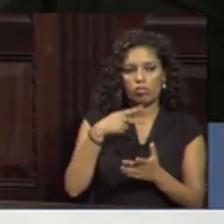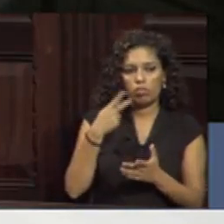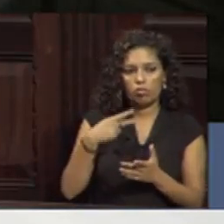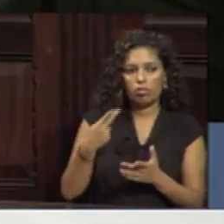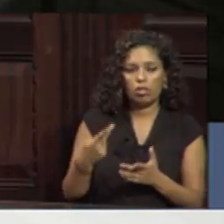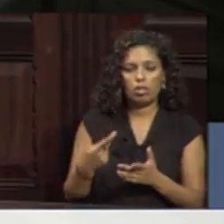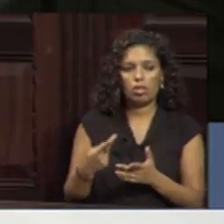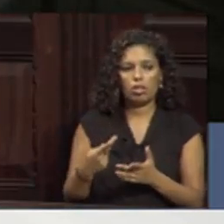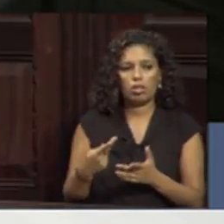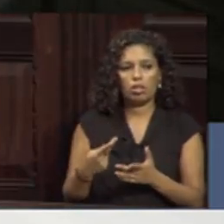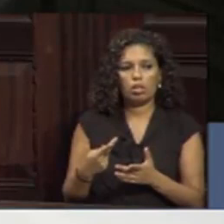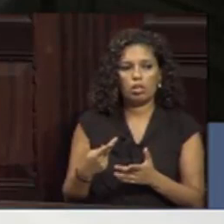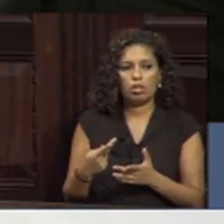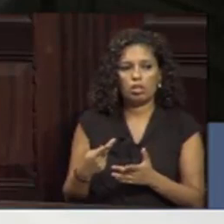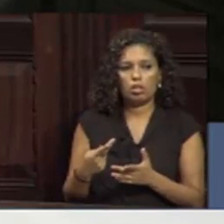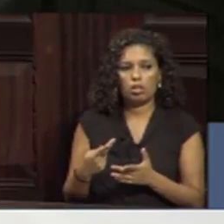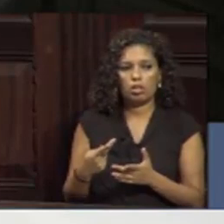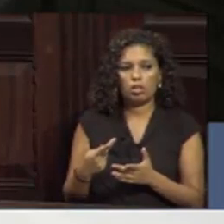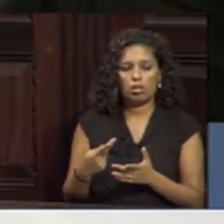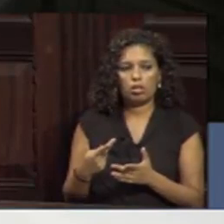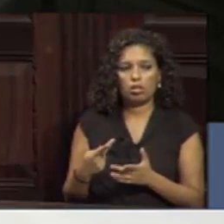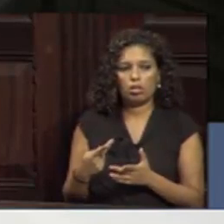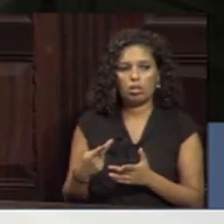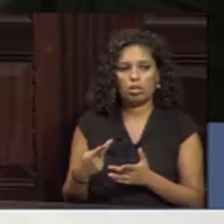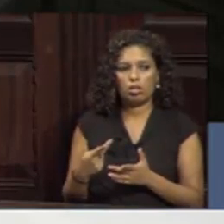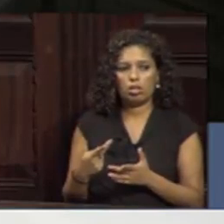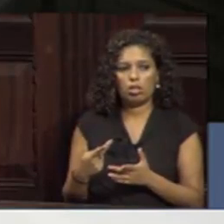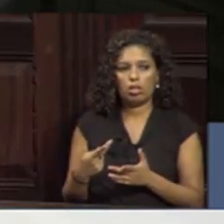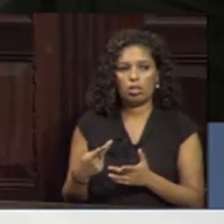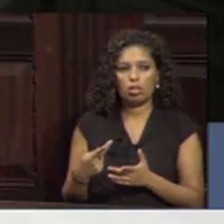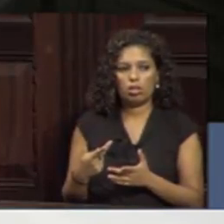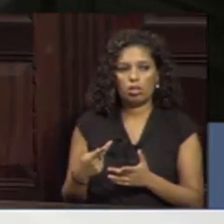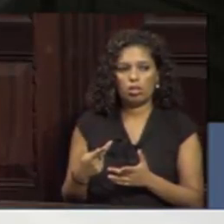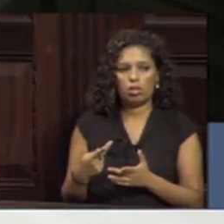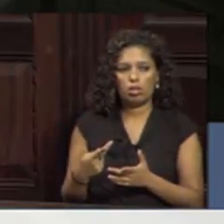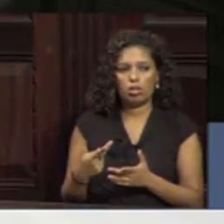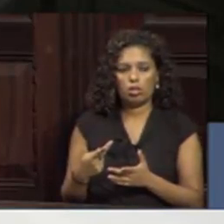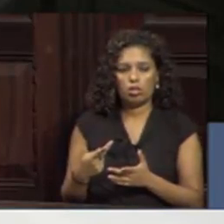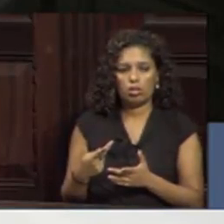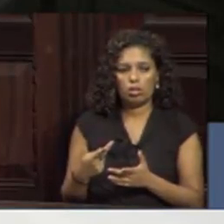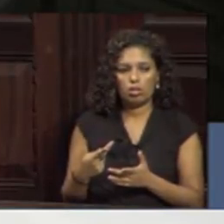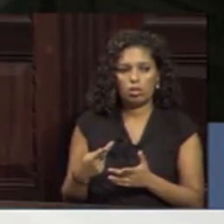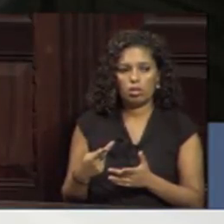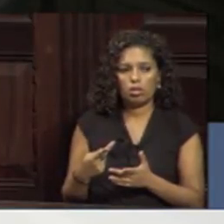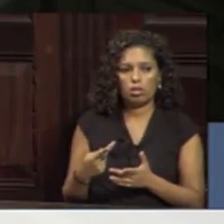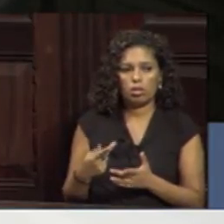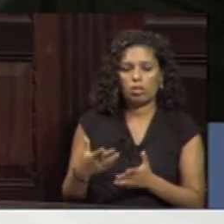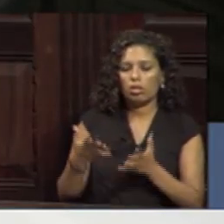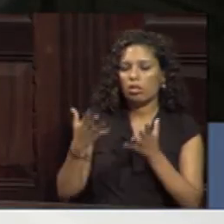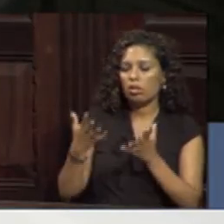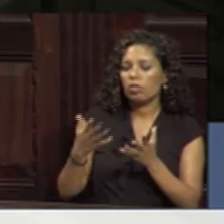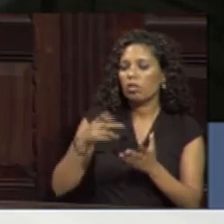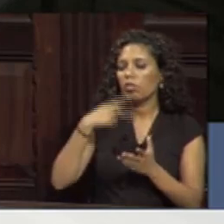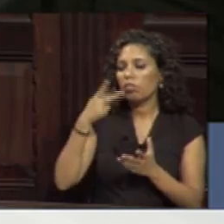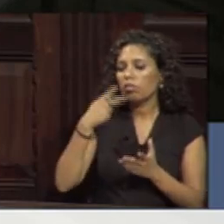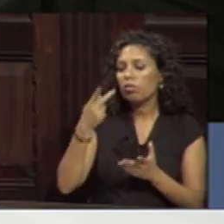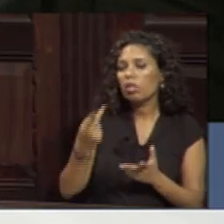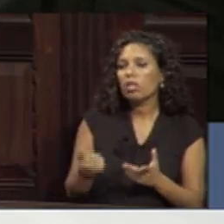repetindo aqui um gesto muito comum naqueles que militam na defesa dos direitos